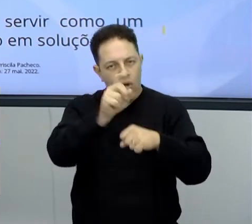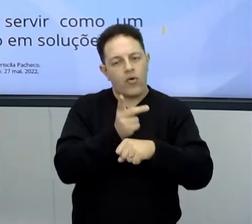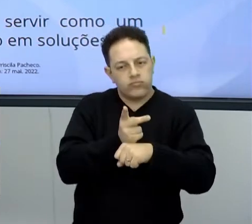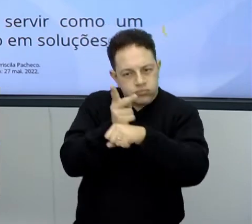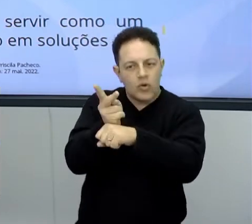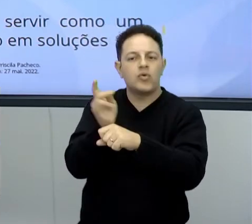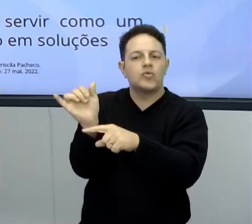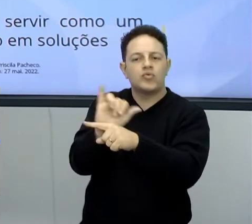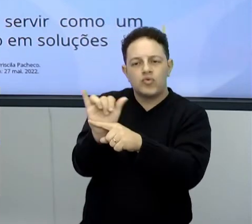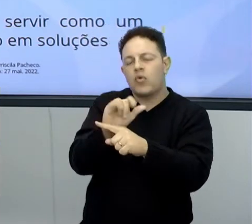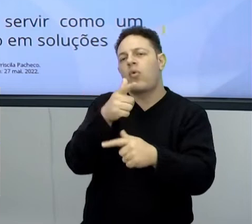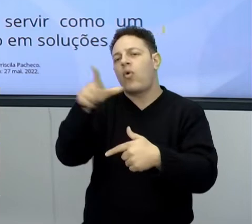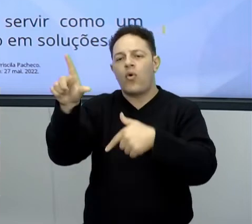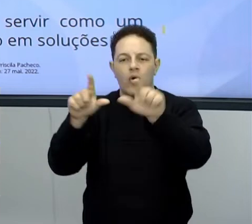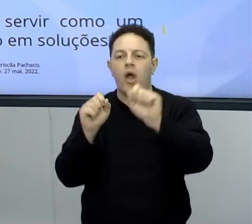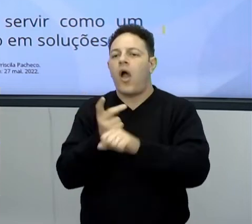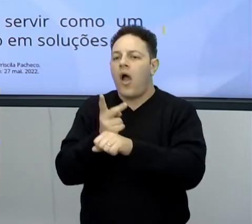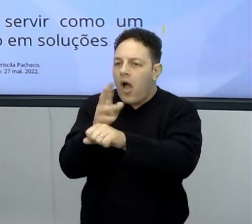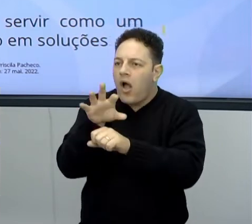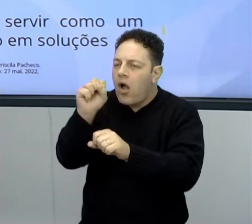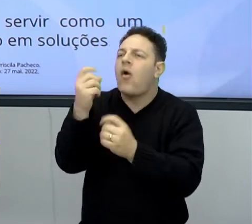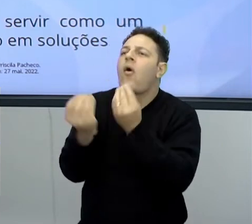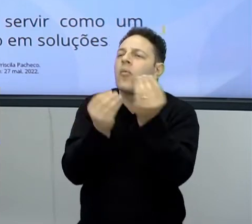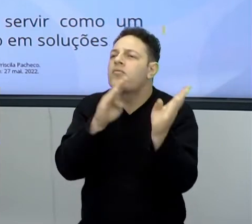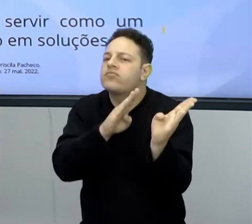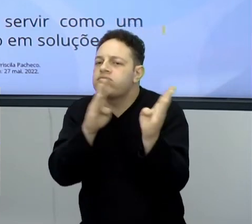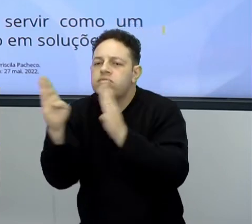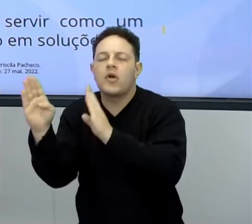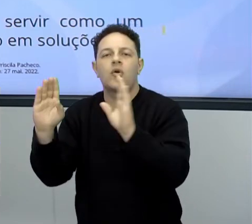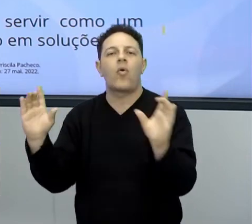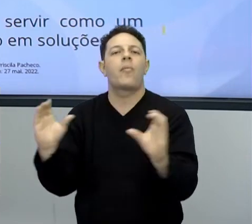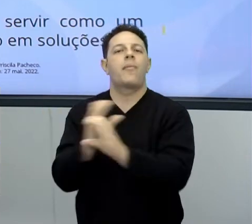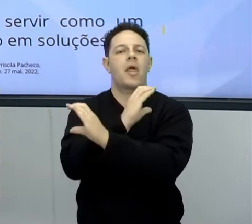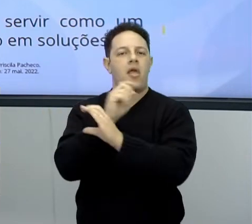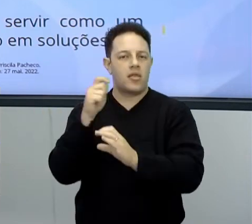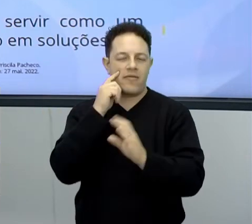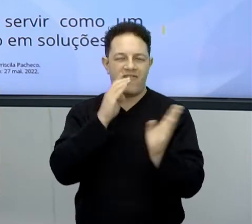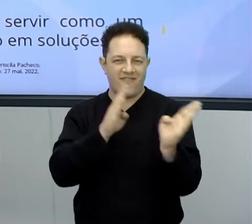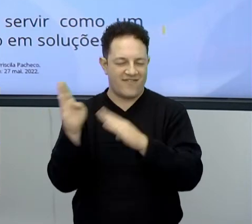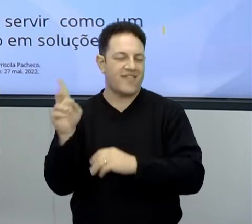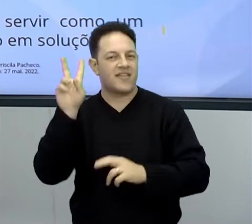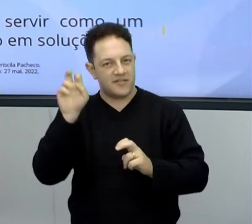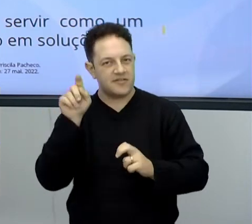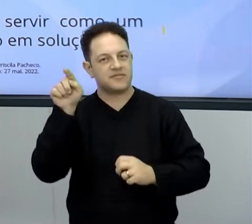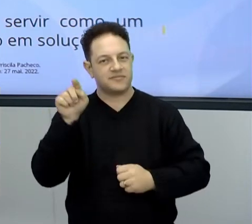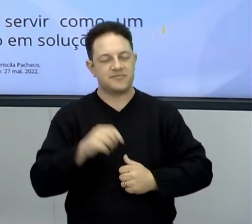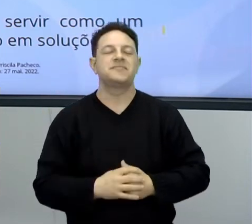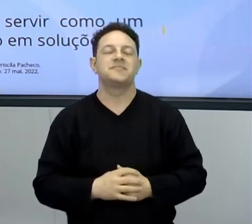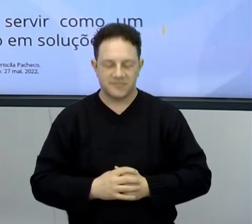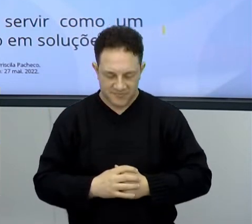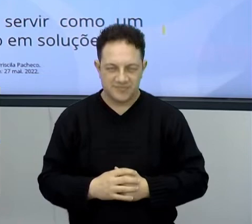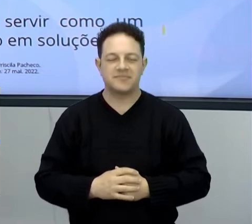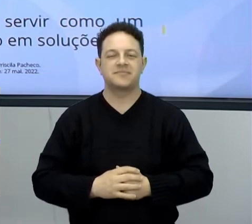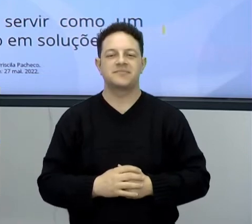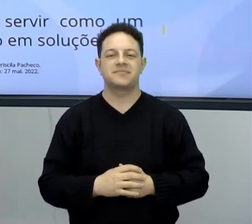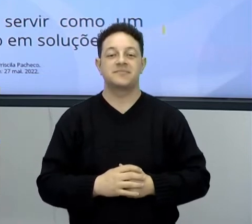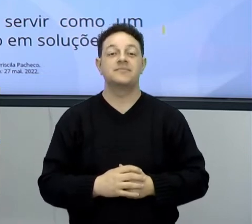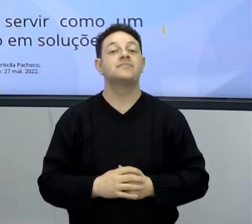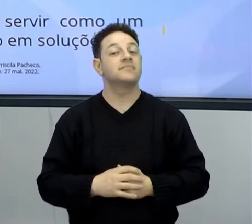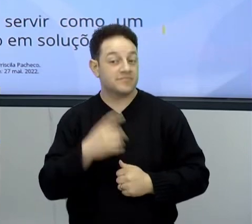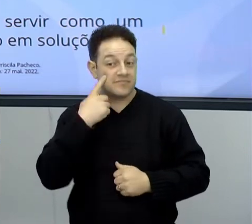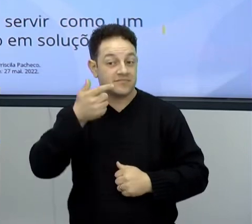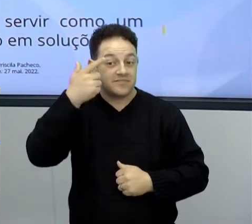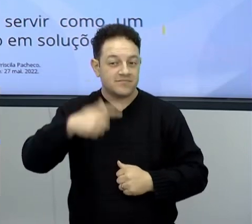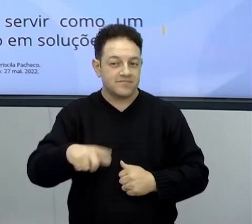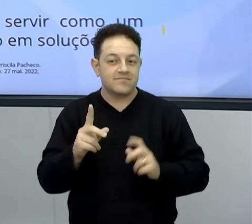aí em diferentes fontes mais reportagens, notícias sobre jornalismo de soluções, tá bom? E aí vamos ler